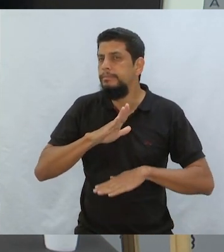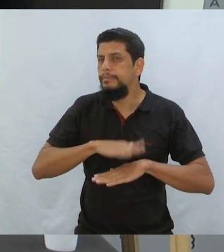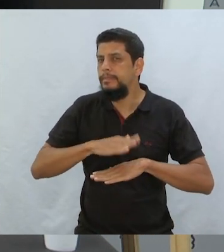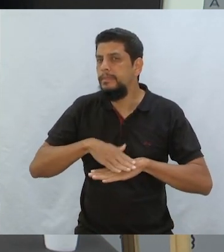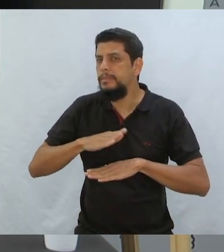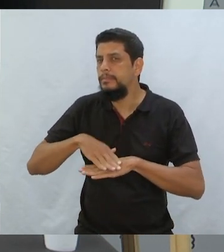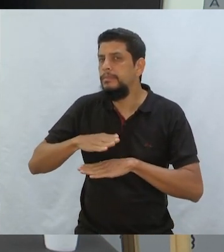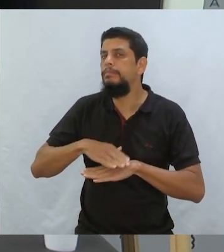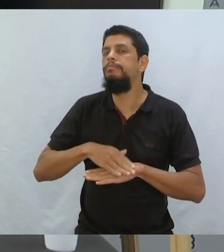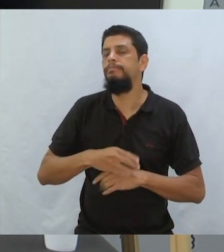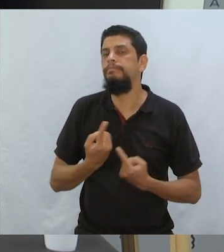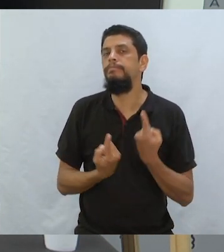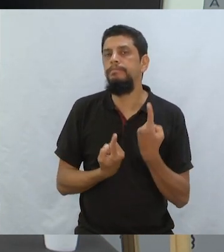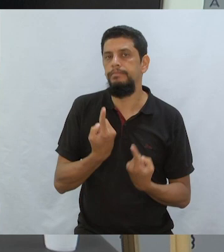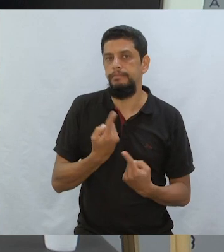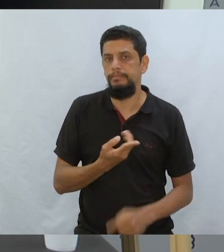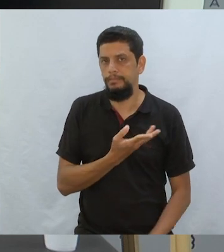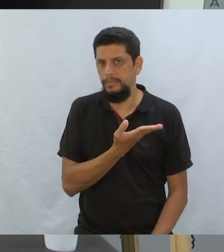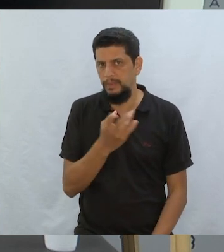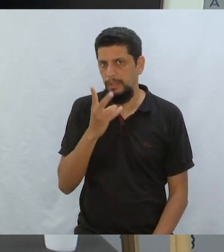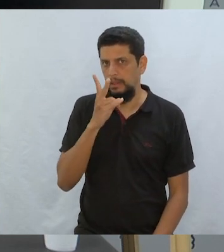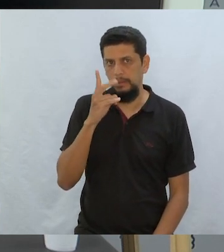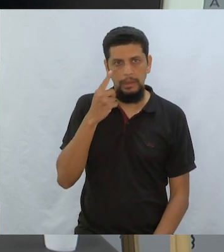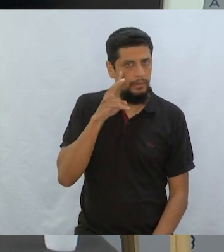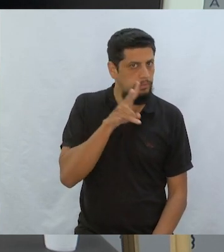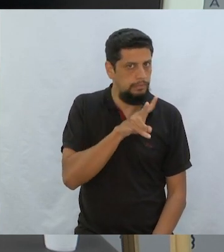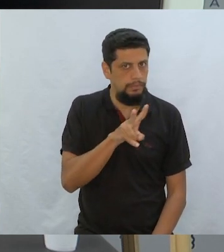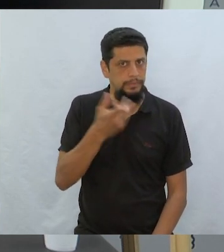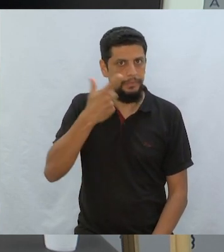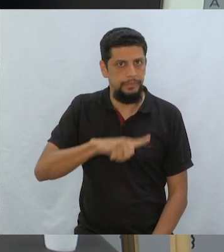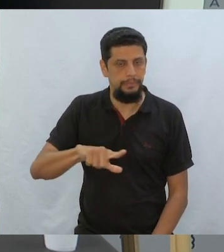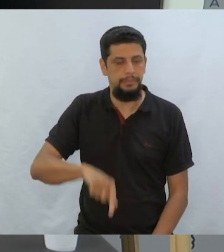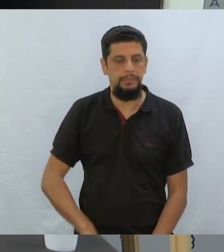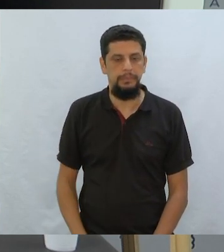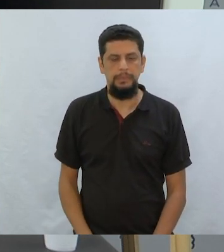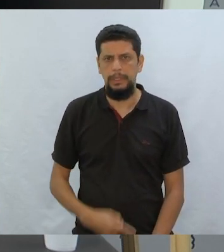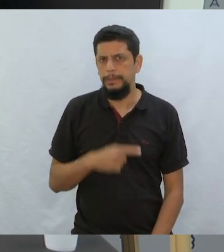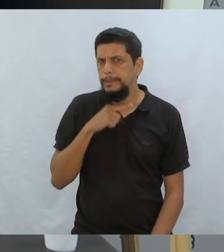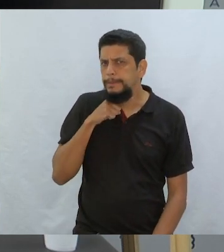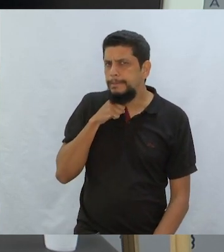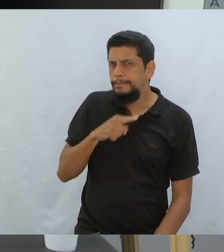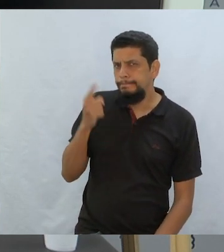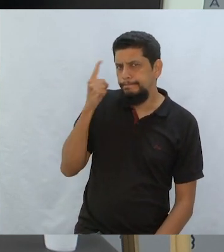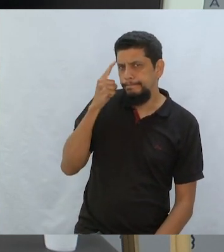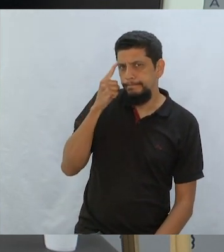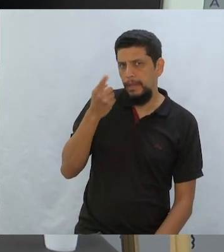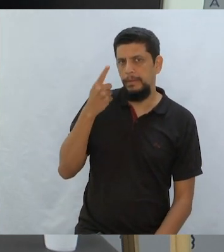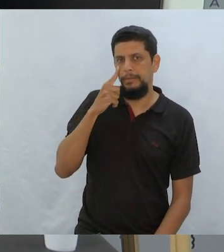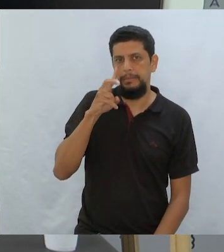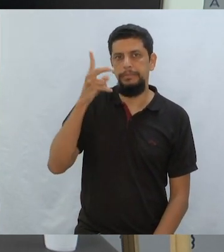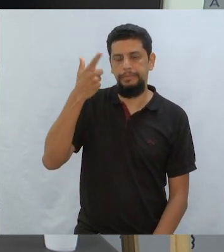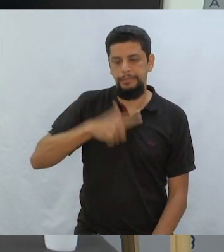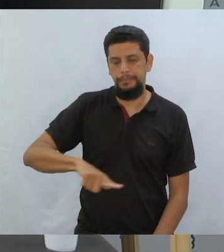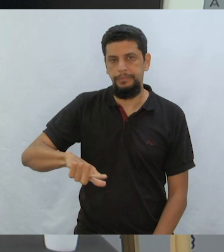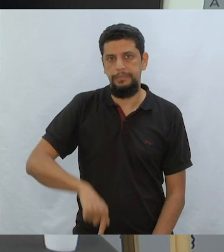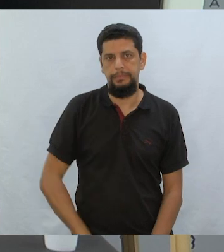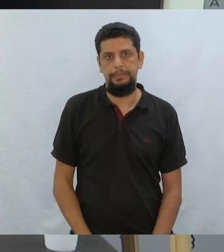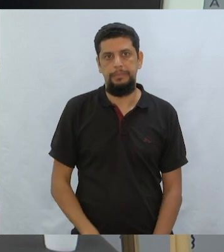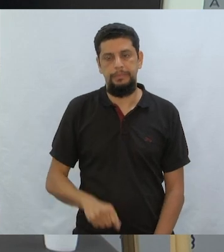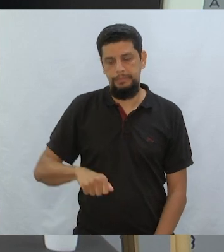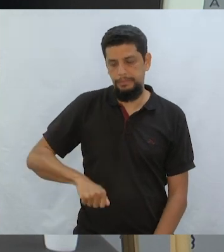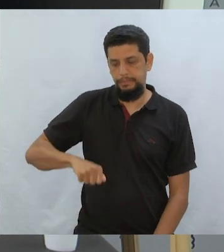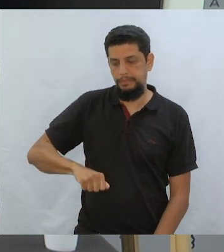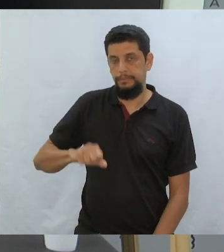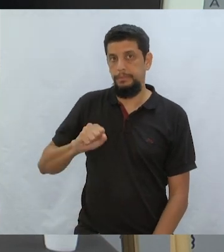mais morango? Você quer conferir aqui novamente? Tá, ainda está com dúvida? Então, vamos conferir aqui de novo.